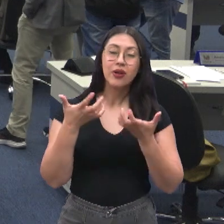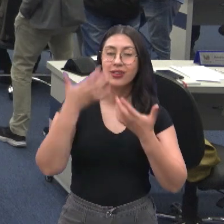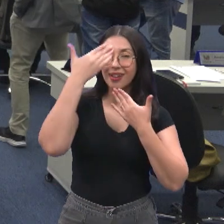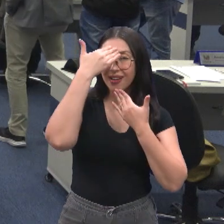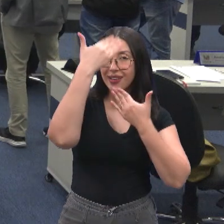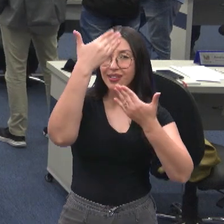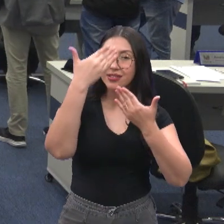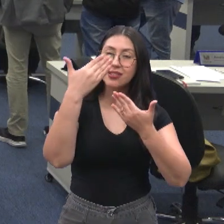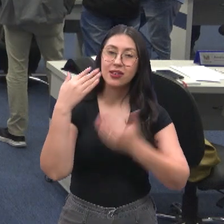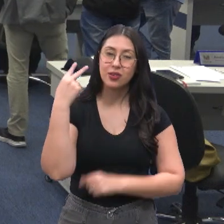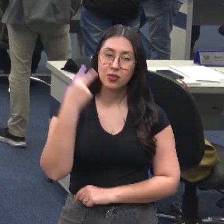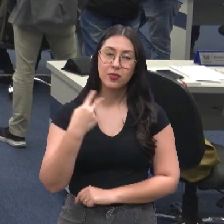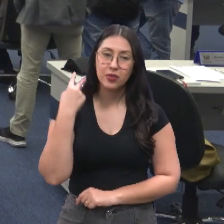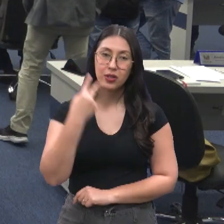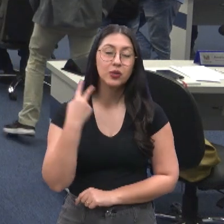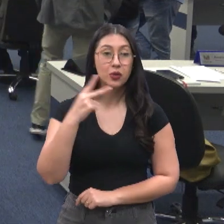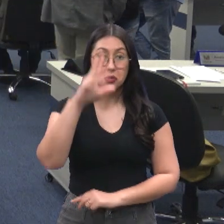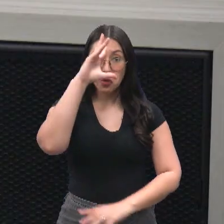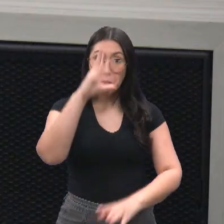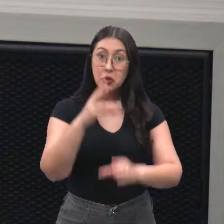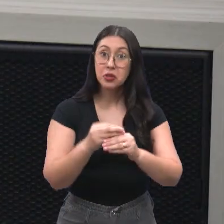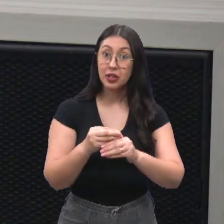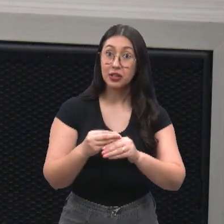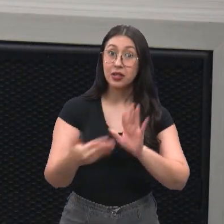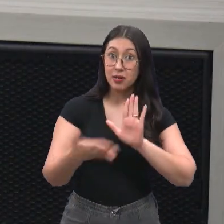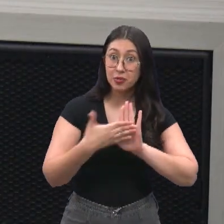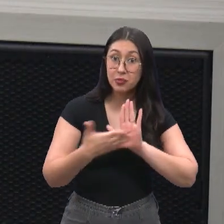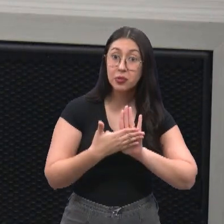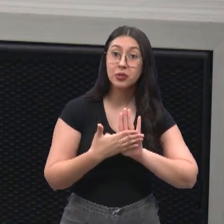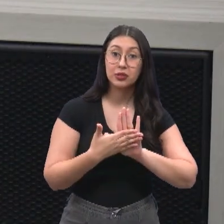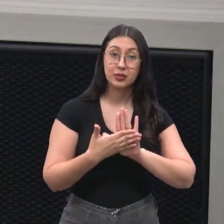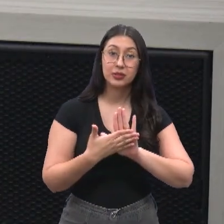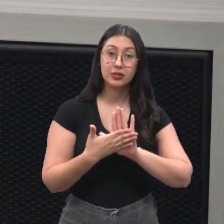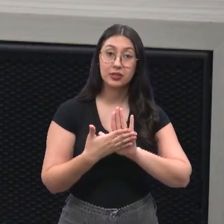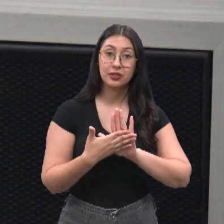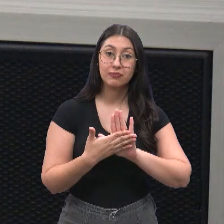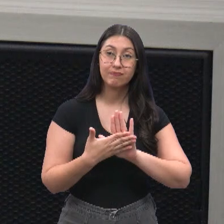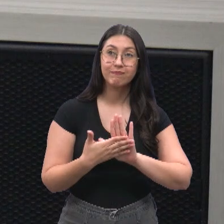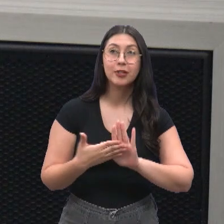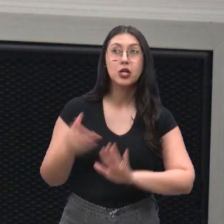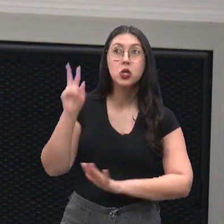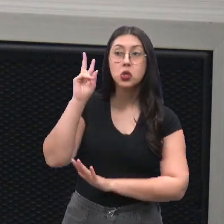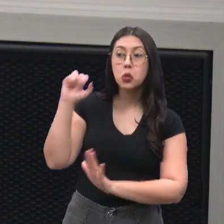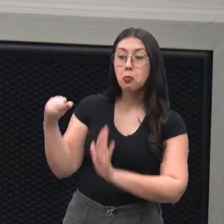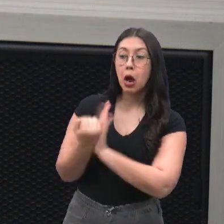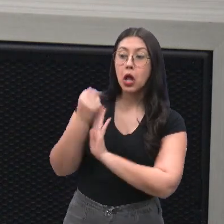vereadores por entender a proposta do memorial que a nossa cidade